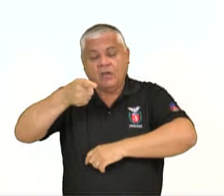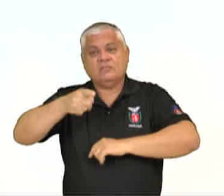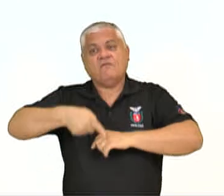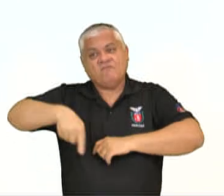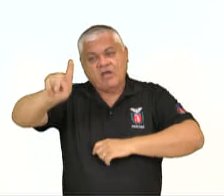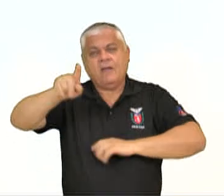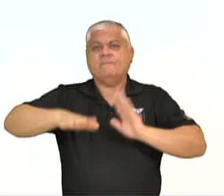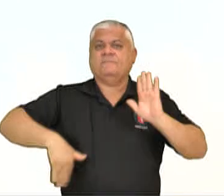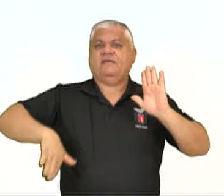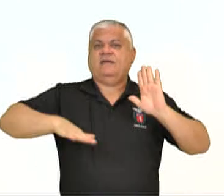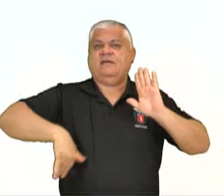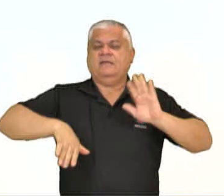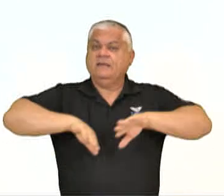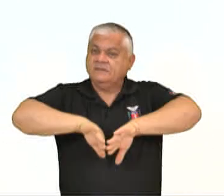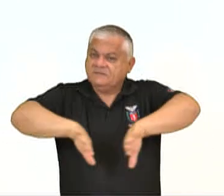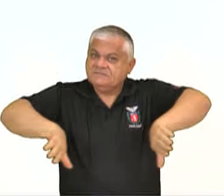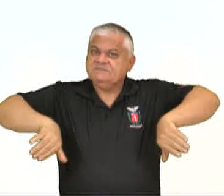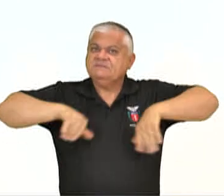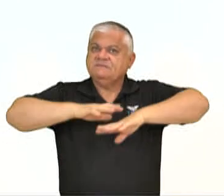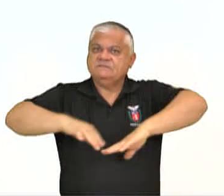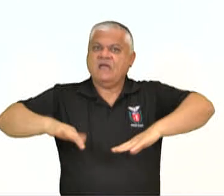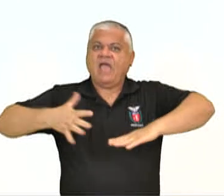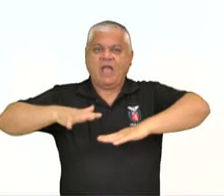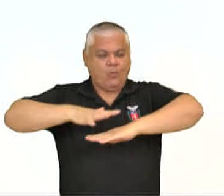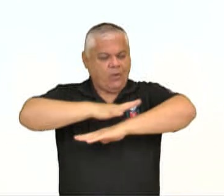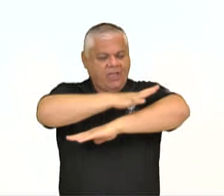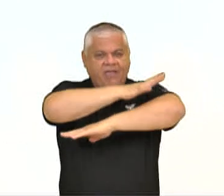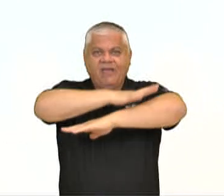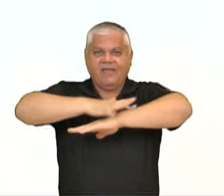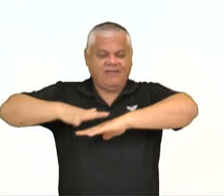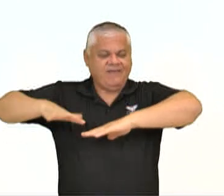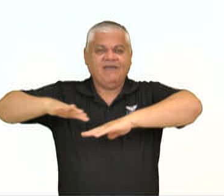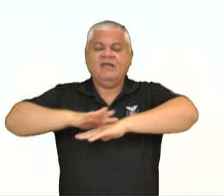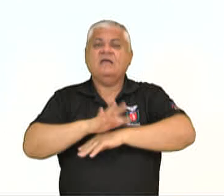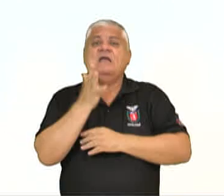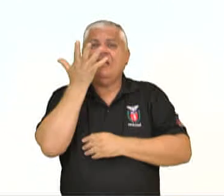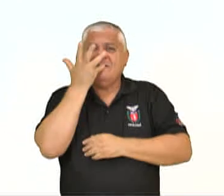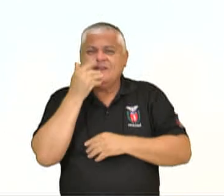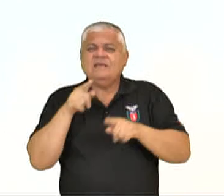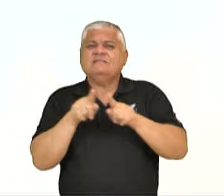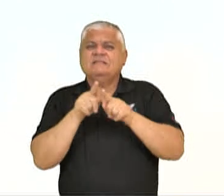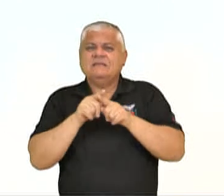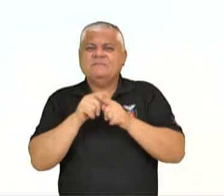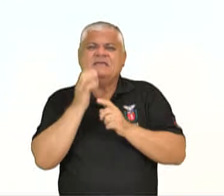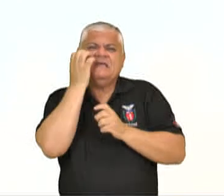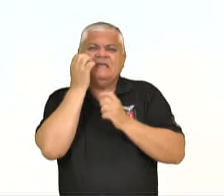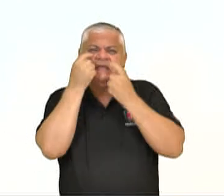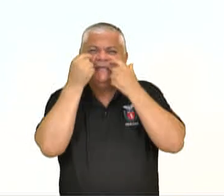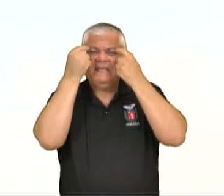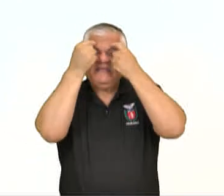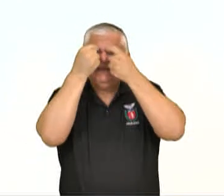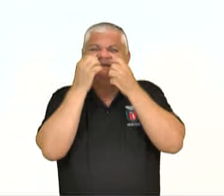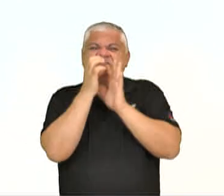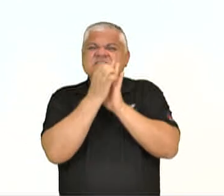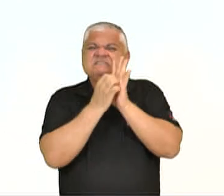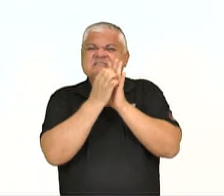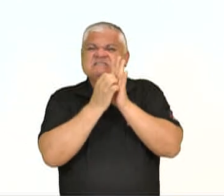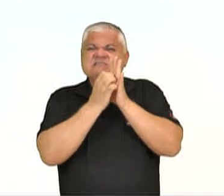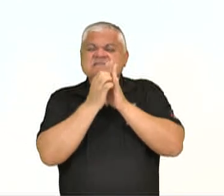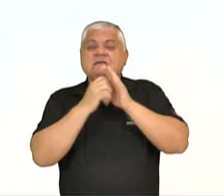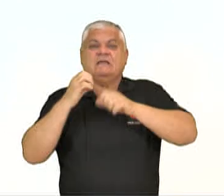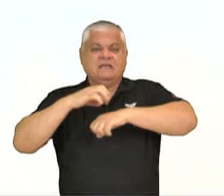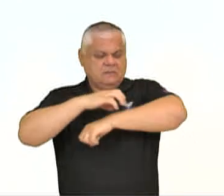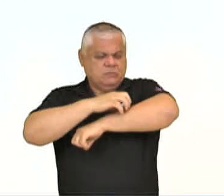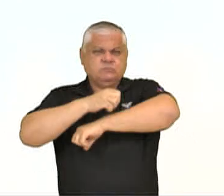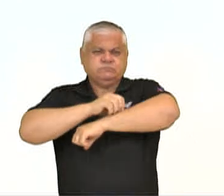mar. Crianças com dermatite atópica também melhoram muito com este tratamento. A psoríase, por